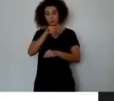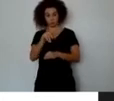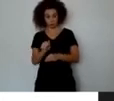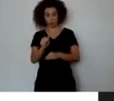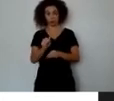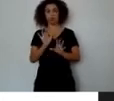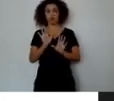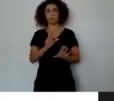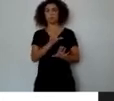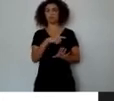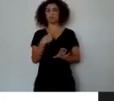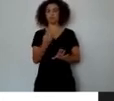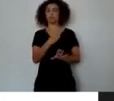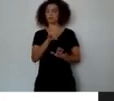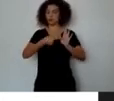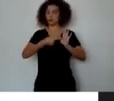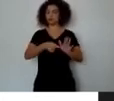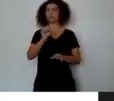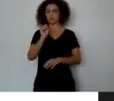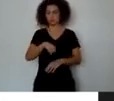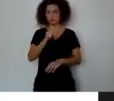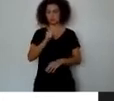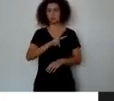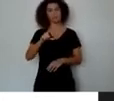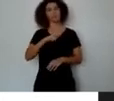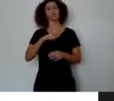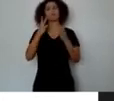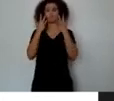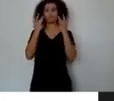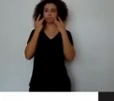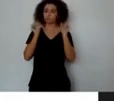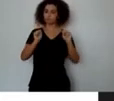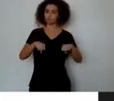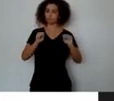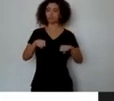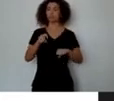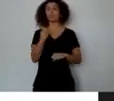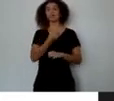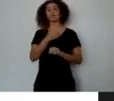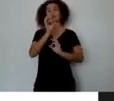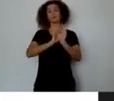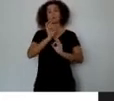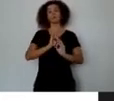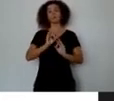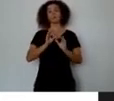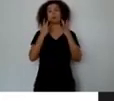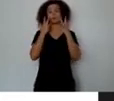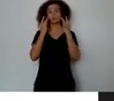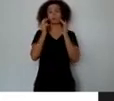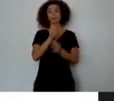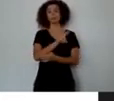tá montando nossos projetos, espetáculos vai acontecer. A gente está produzindo um espetáculo chamado Xirê,